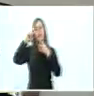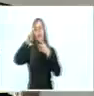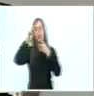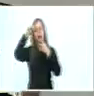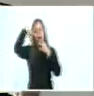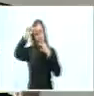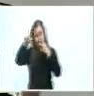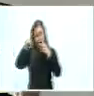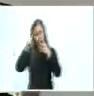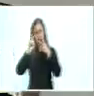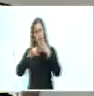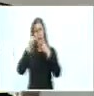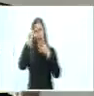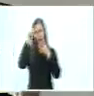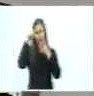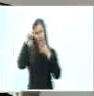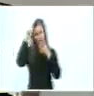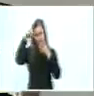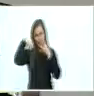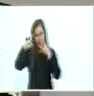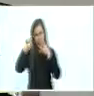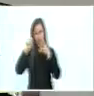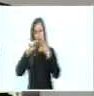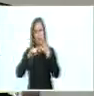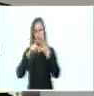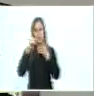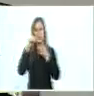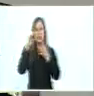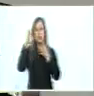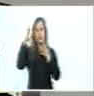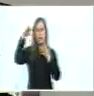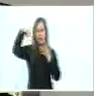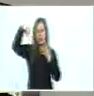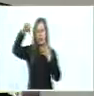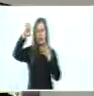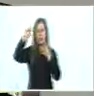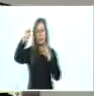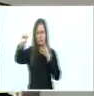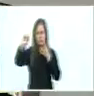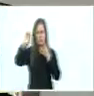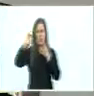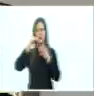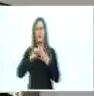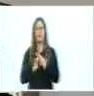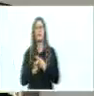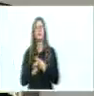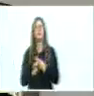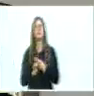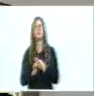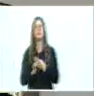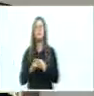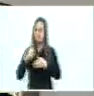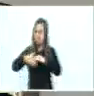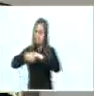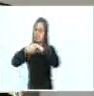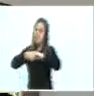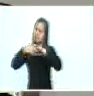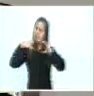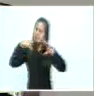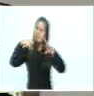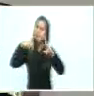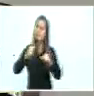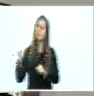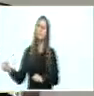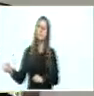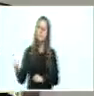Adalberto Jorge e Denise Aparecida Inácio. Então, cumprimentar aí a todos os